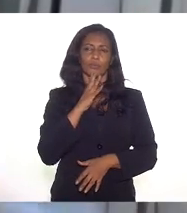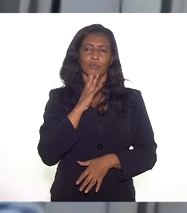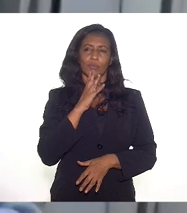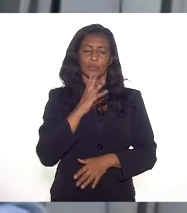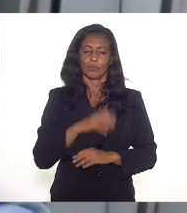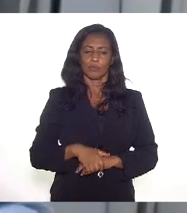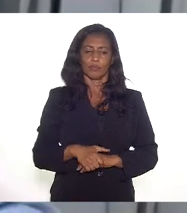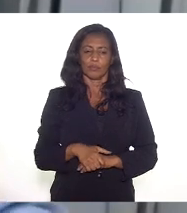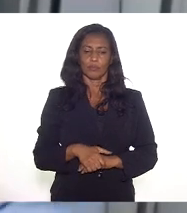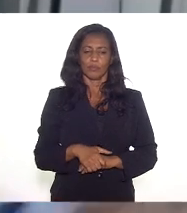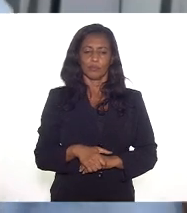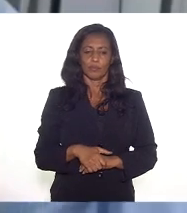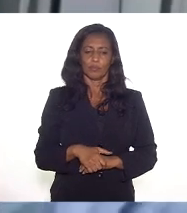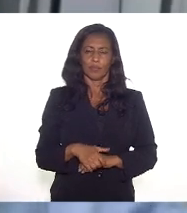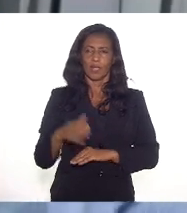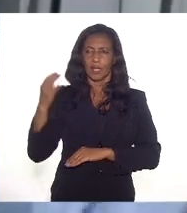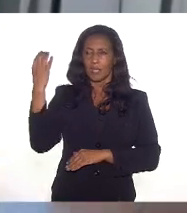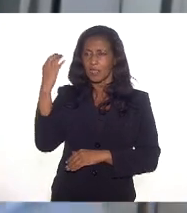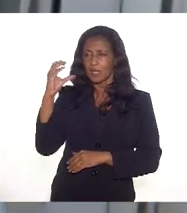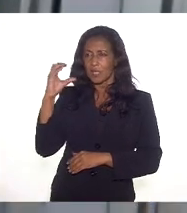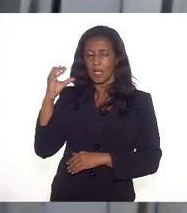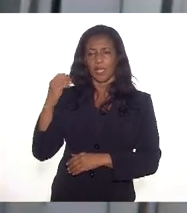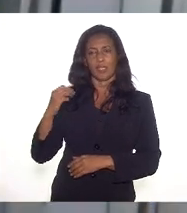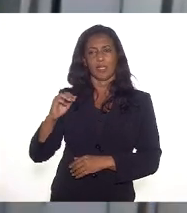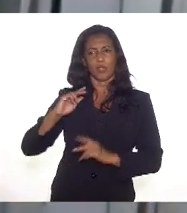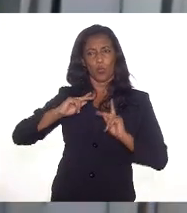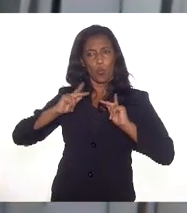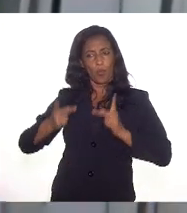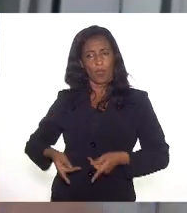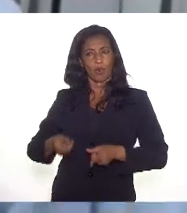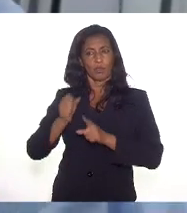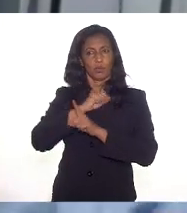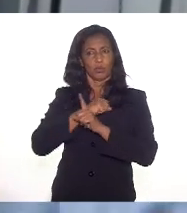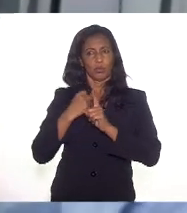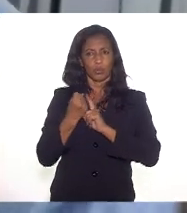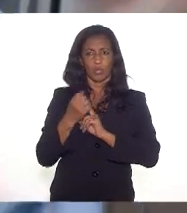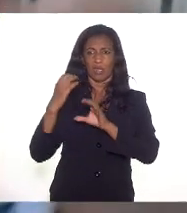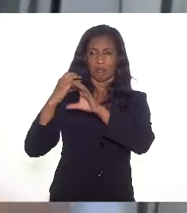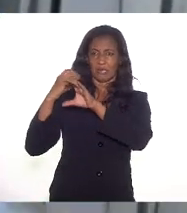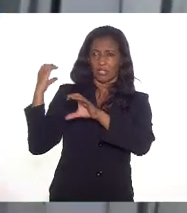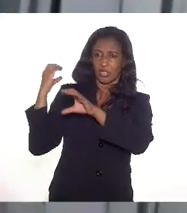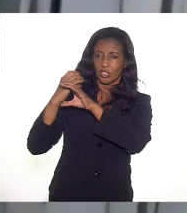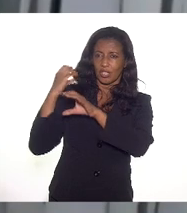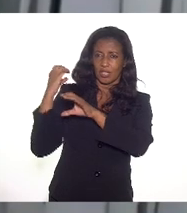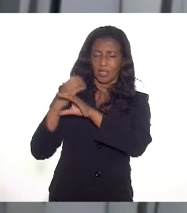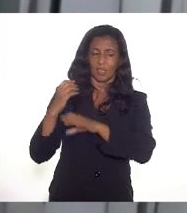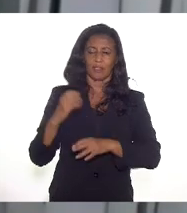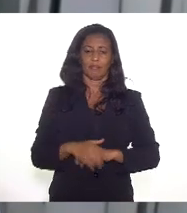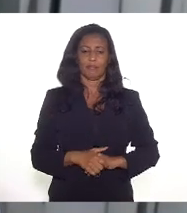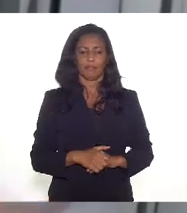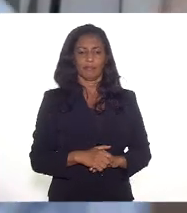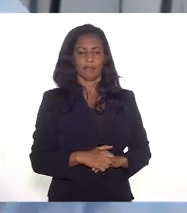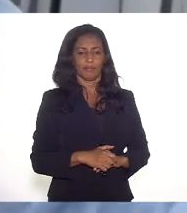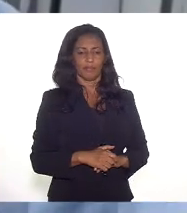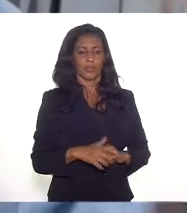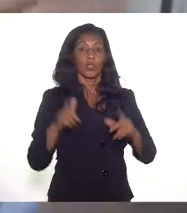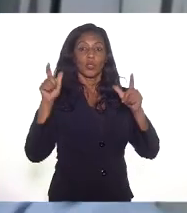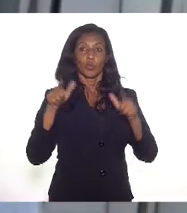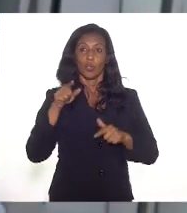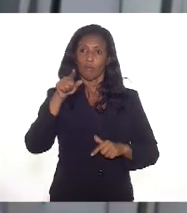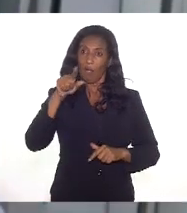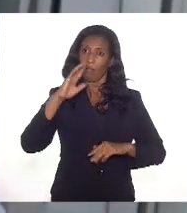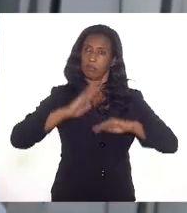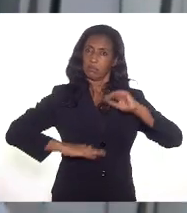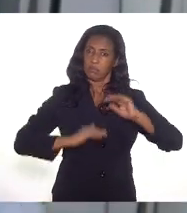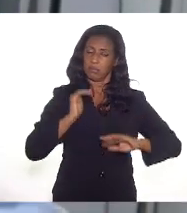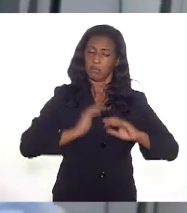imunologia, nas ciências humanas e sociais, nas engenharias, deputado Luiz Paulo, de onde o senhor é